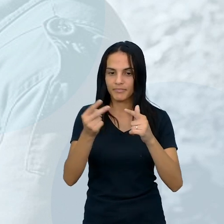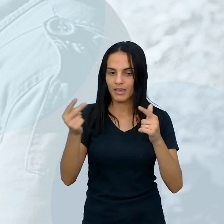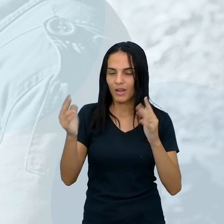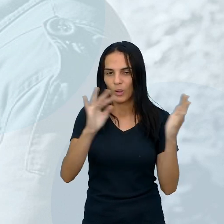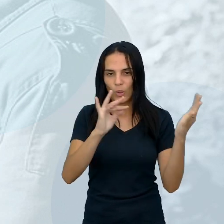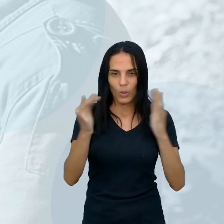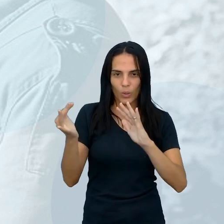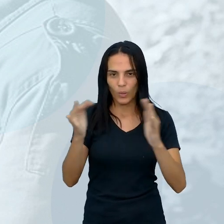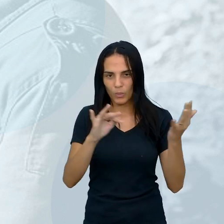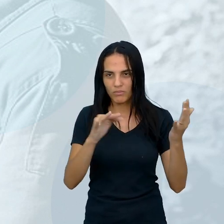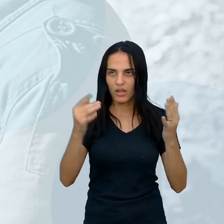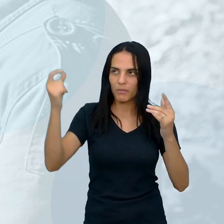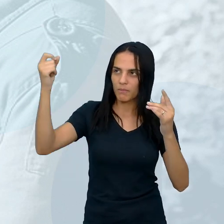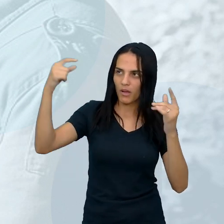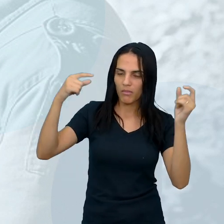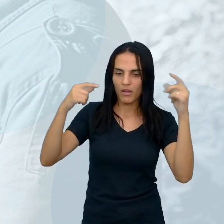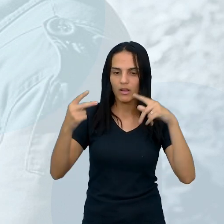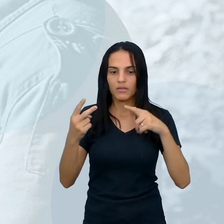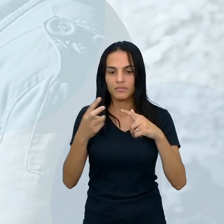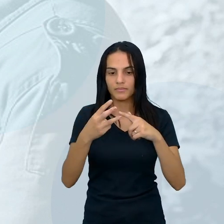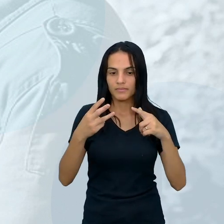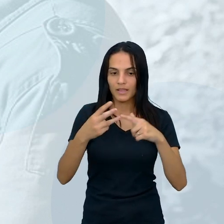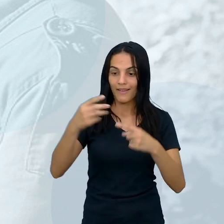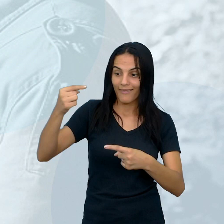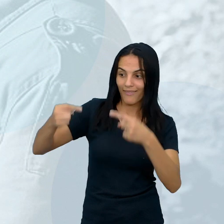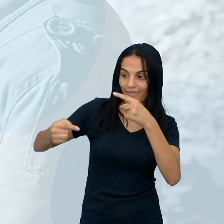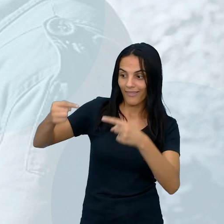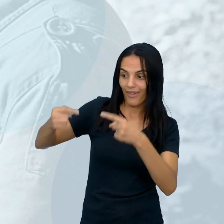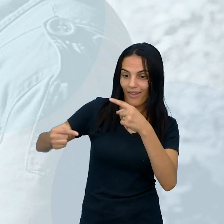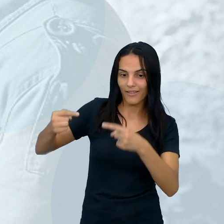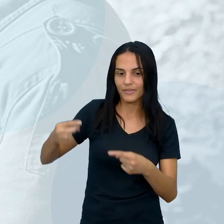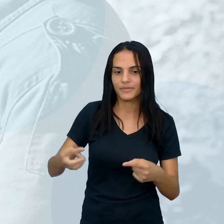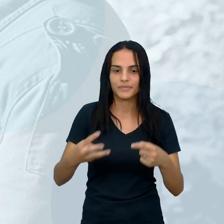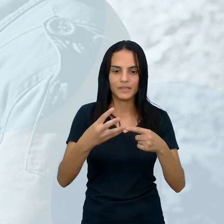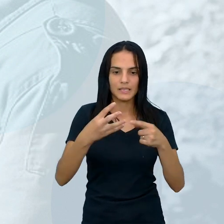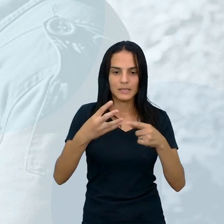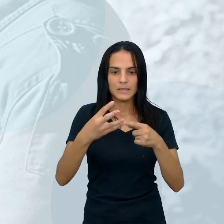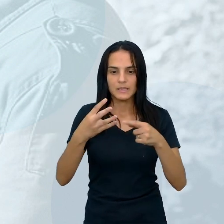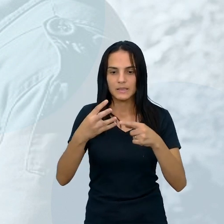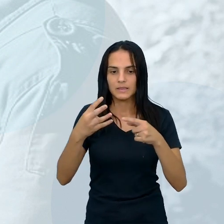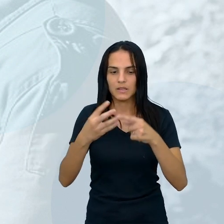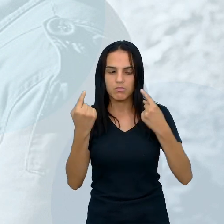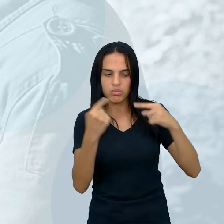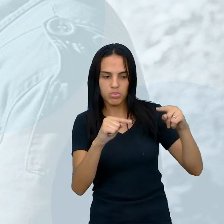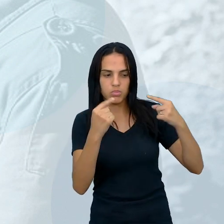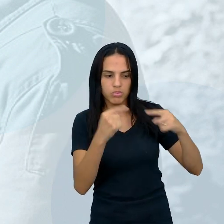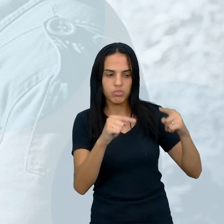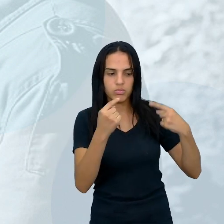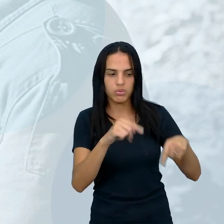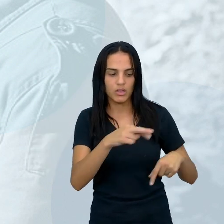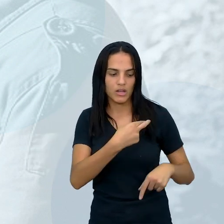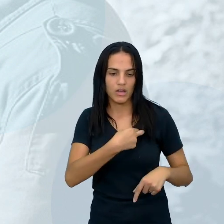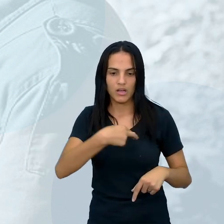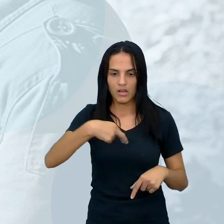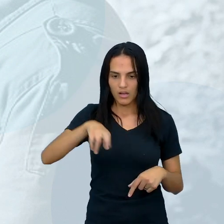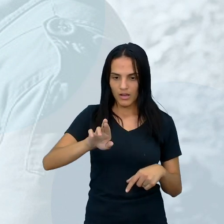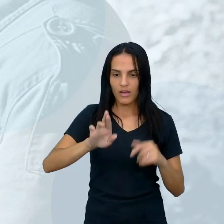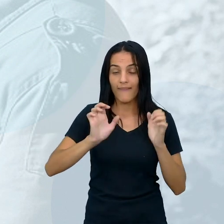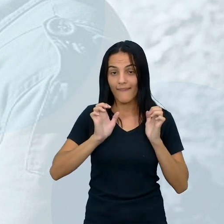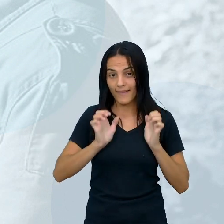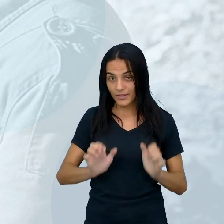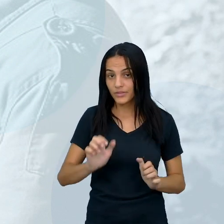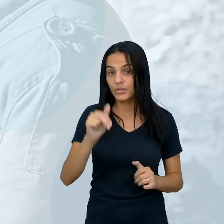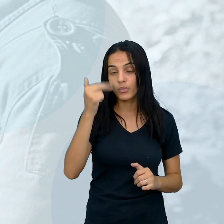e ambientais, guerras e conflitos armados, perseguições religiosas, étnicas e